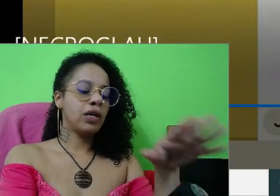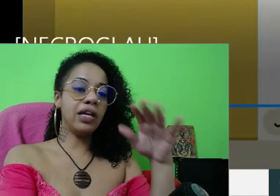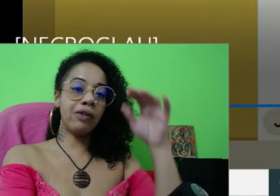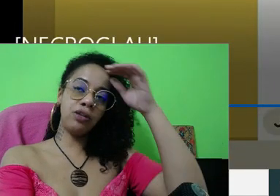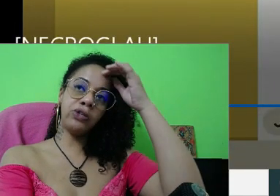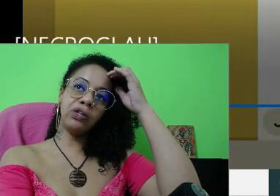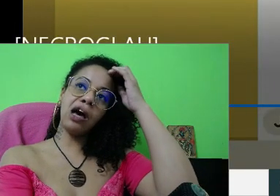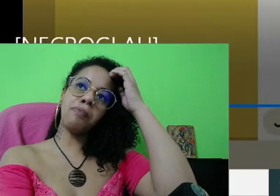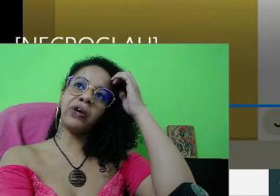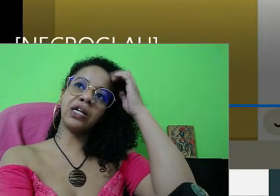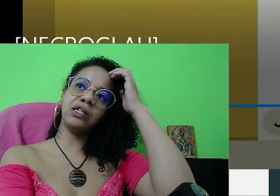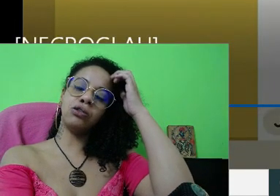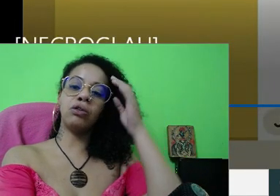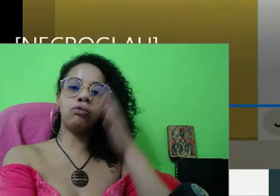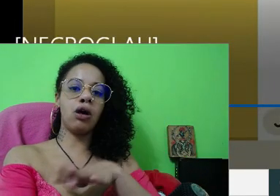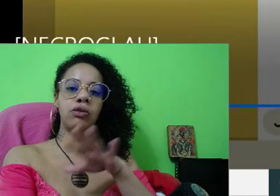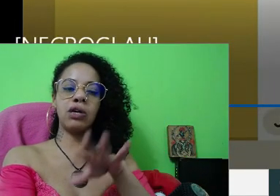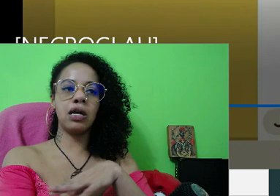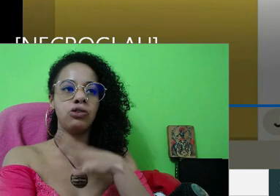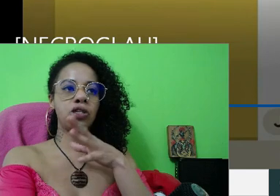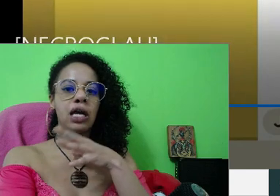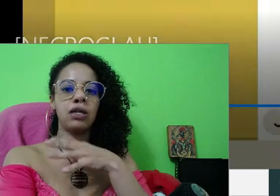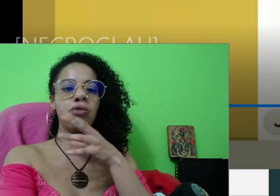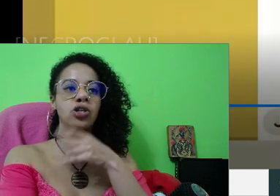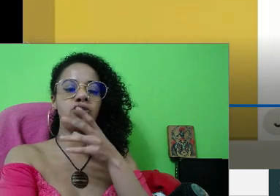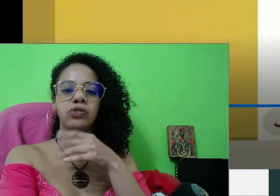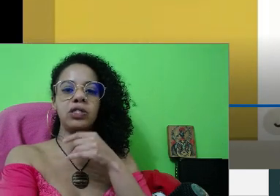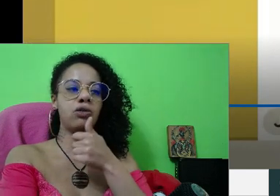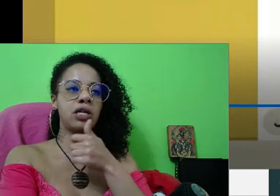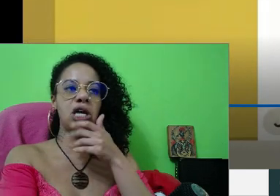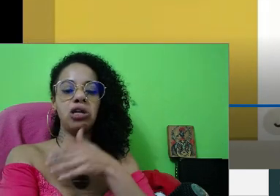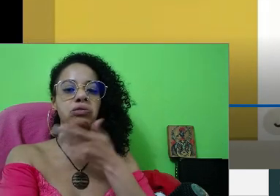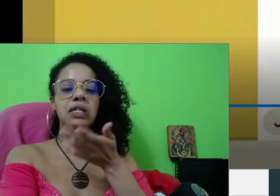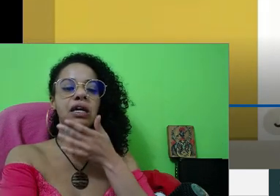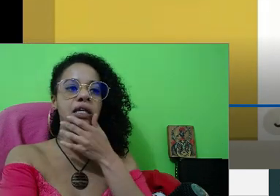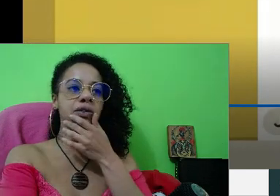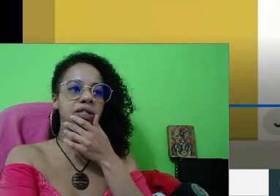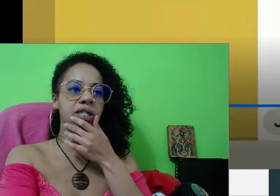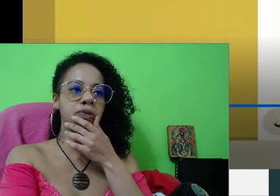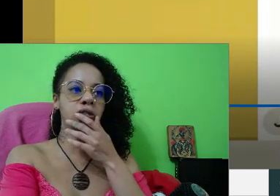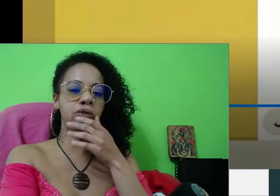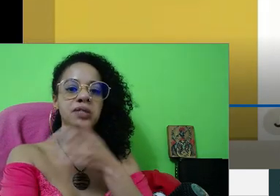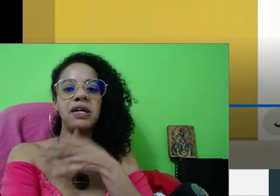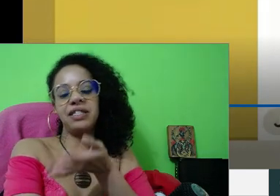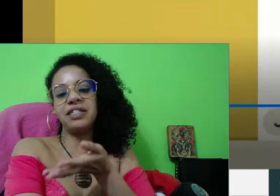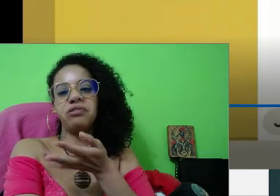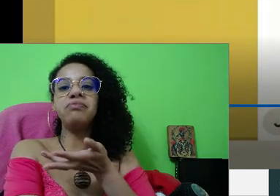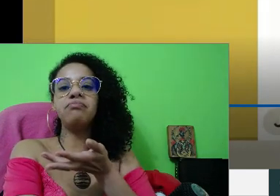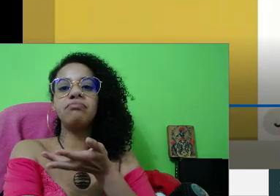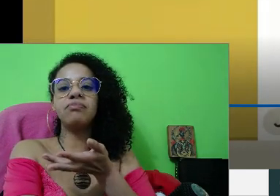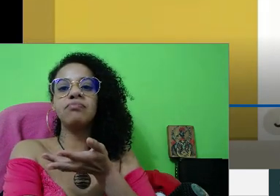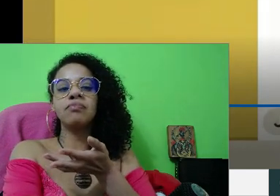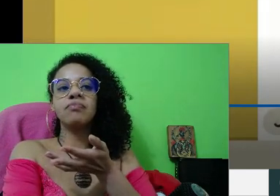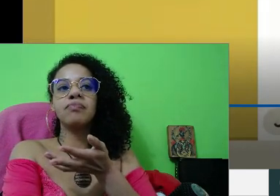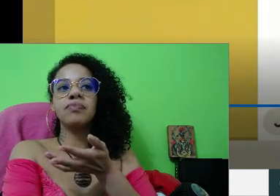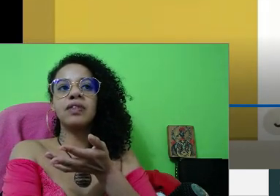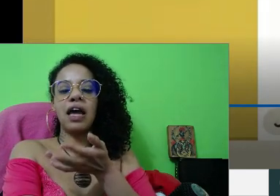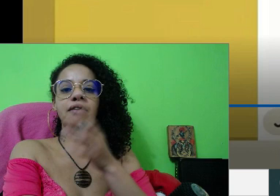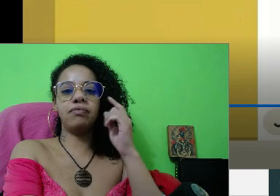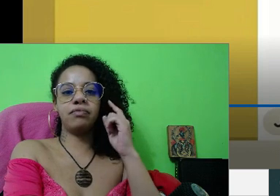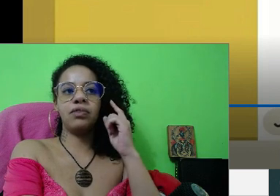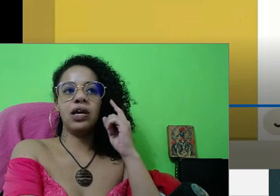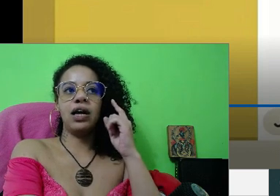e eu acho muito da hora porque assim tu não cola no canal de quem não gosta de você OK não sei quem são essas pessoas mas então